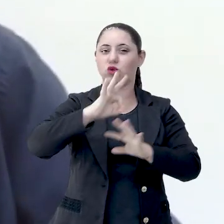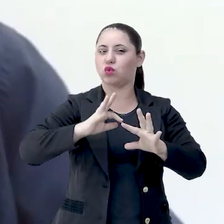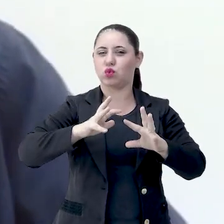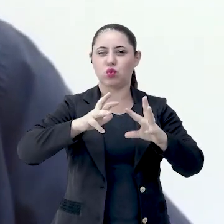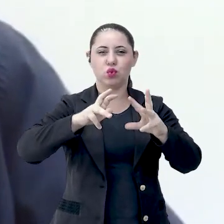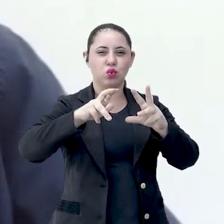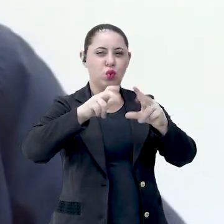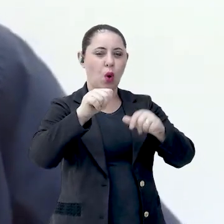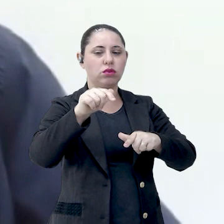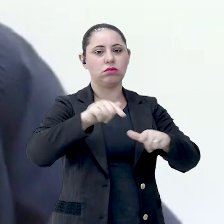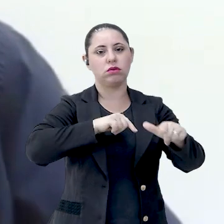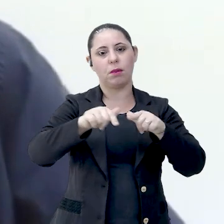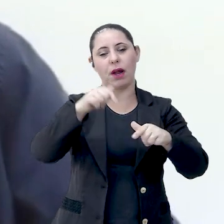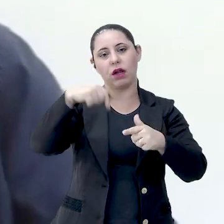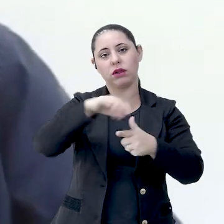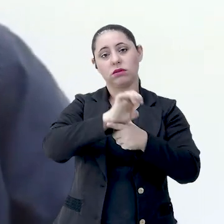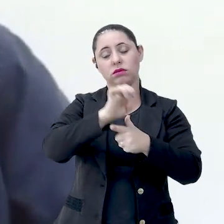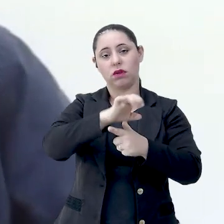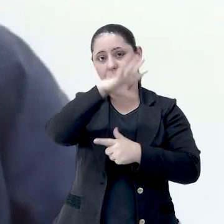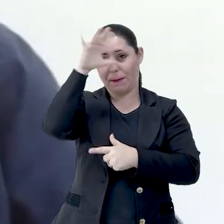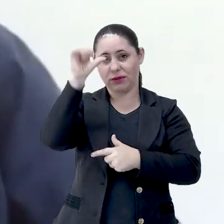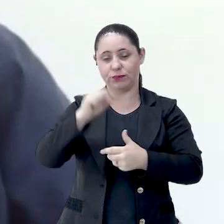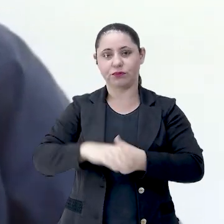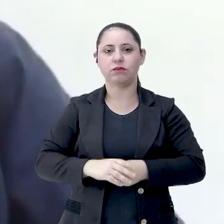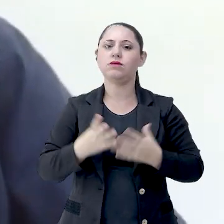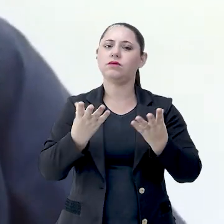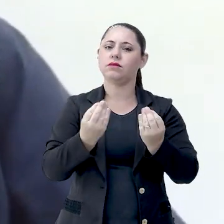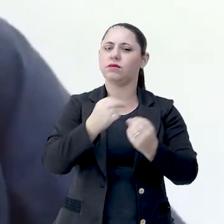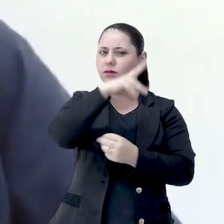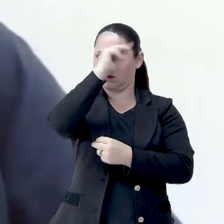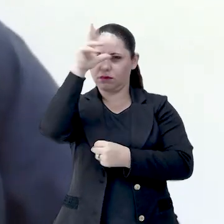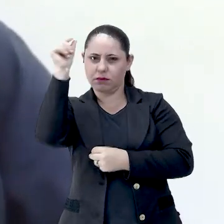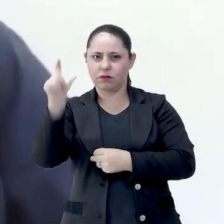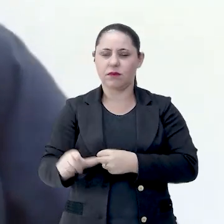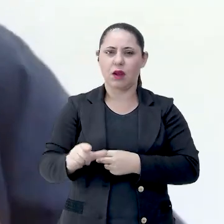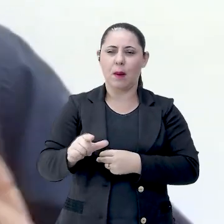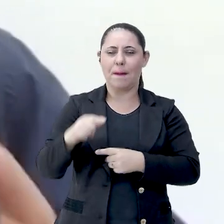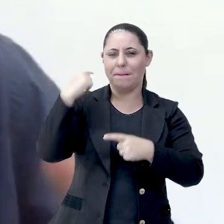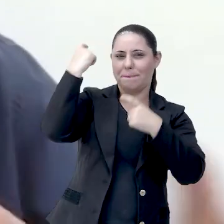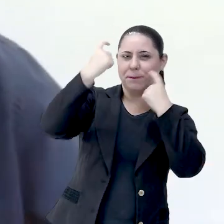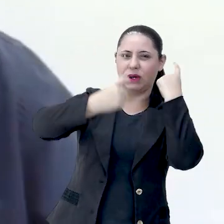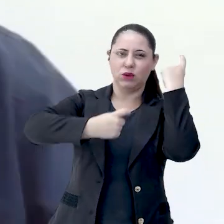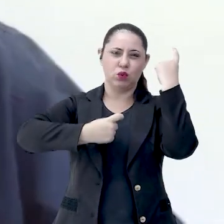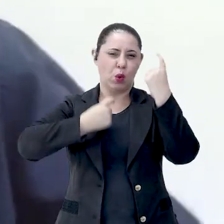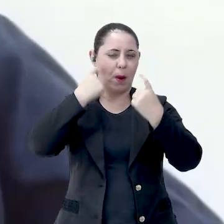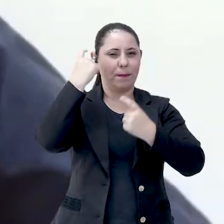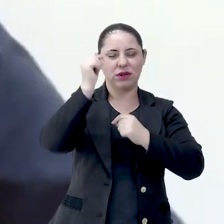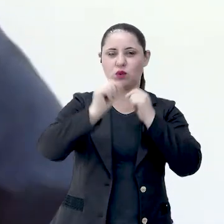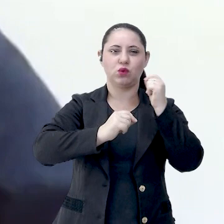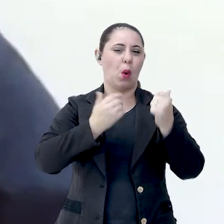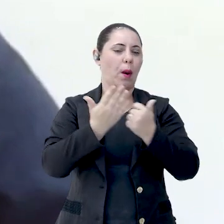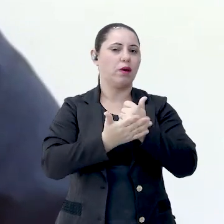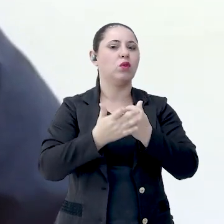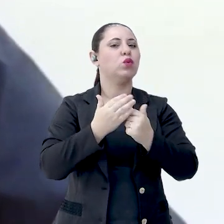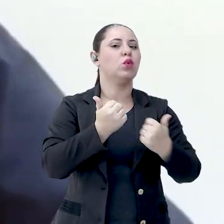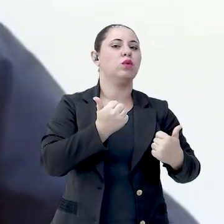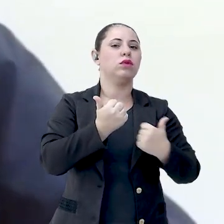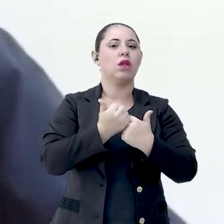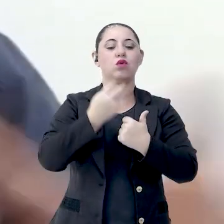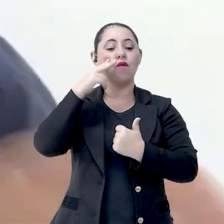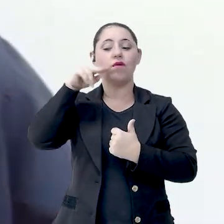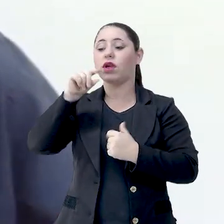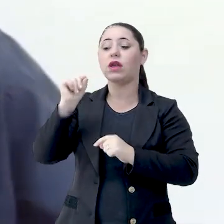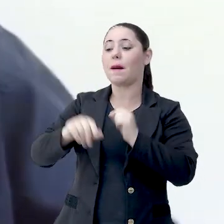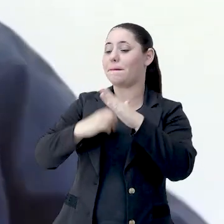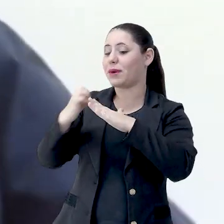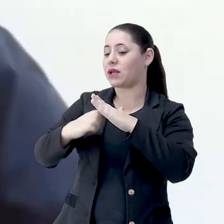praticamente 90% de todos os empregos no estado de Mato Grosso do Sul. Então, muitos prefeitos ficam preocupados, às vezes, de levar uma indústria de maior porte